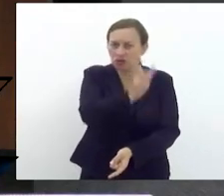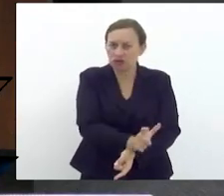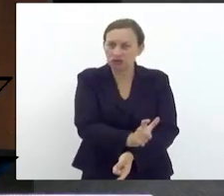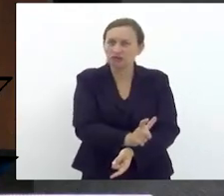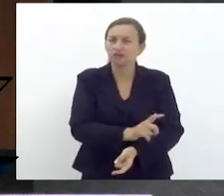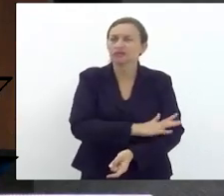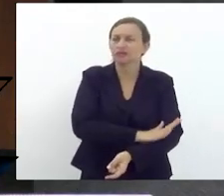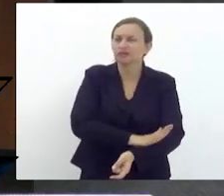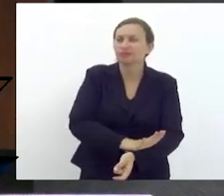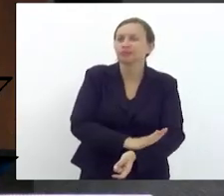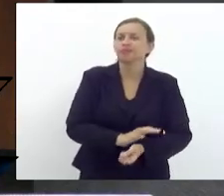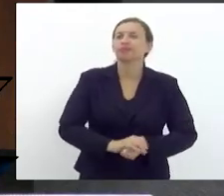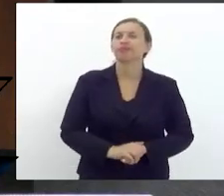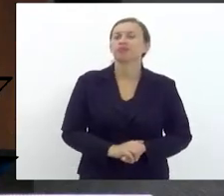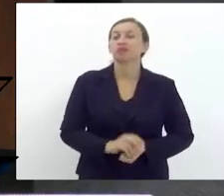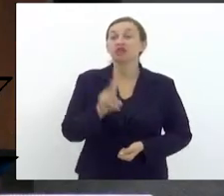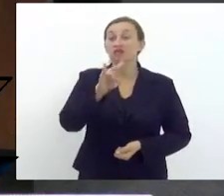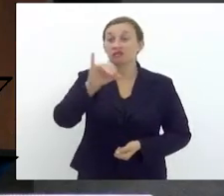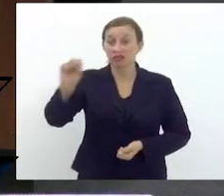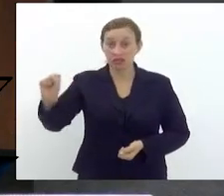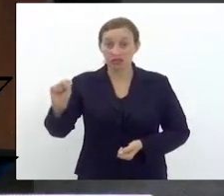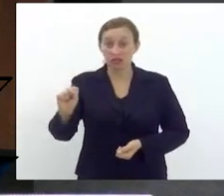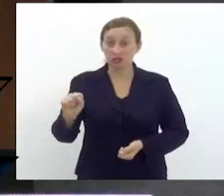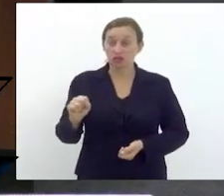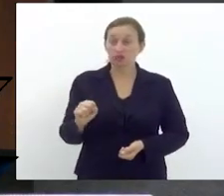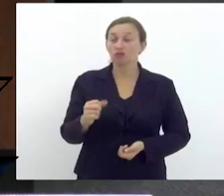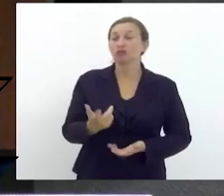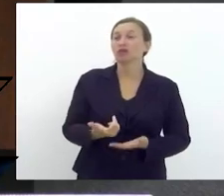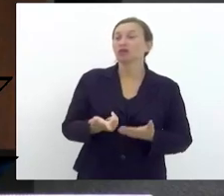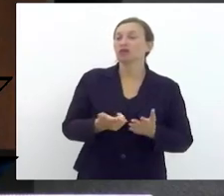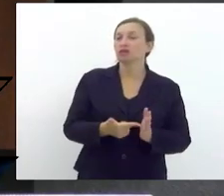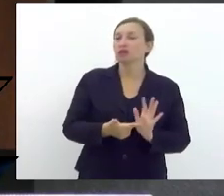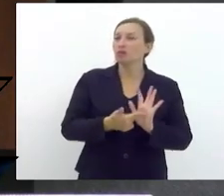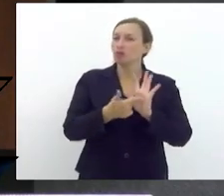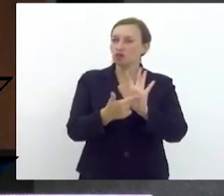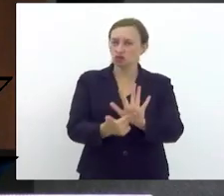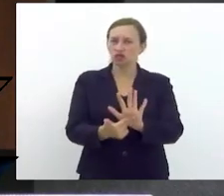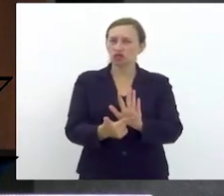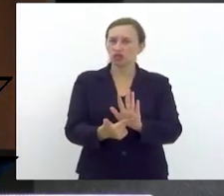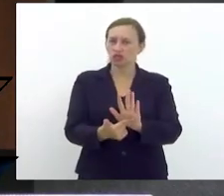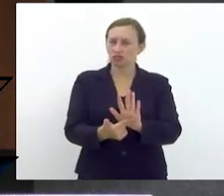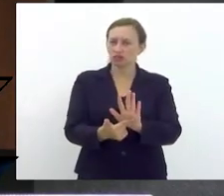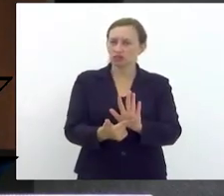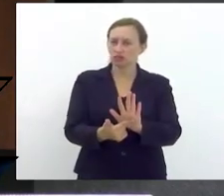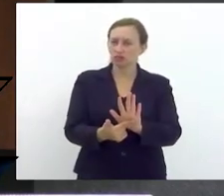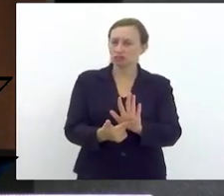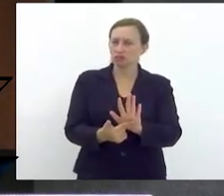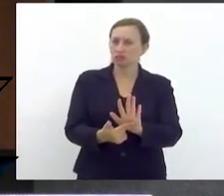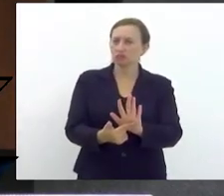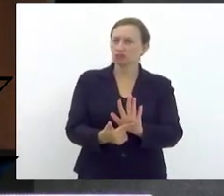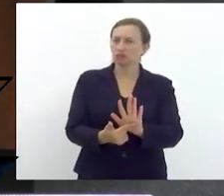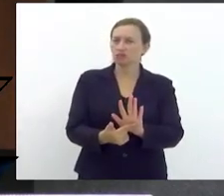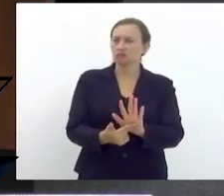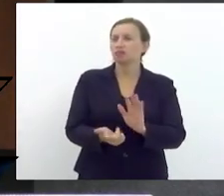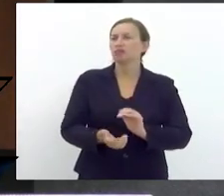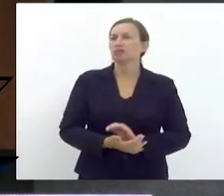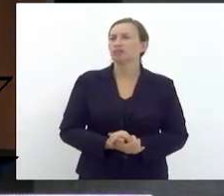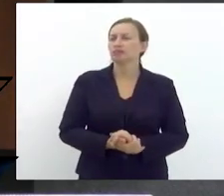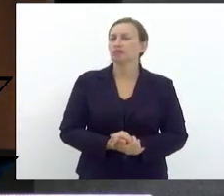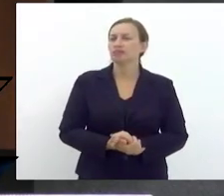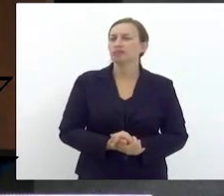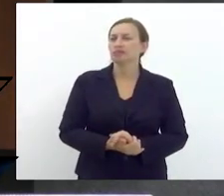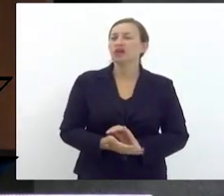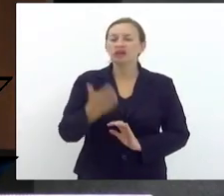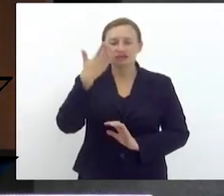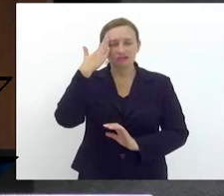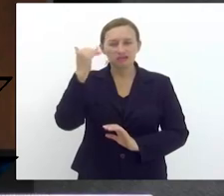conhece aqui mais com Vinícius Júnior tem dado uma demonstração eloquente de que sabe